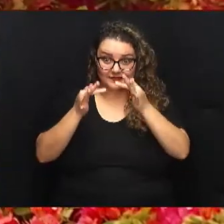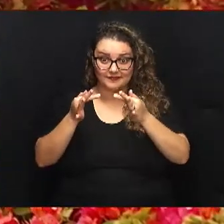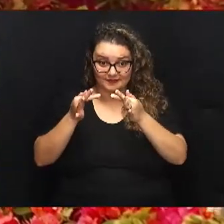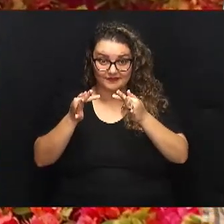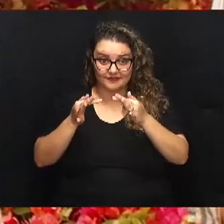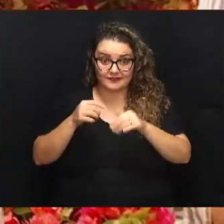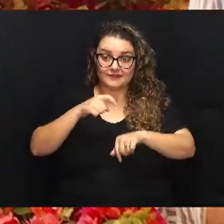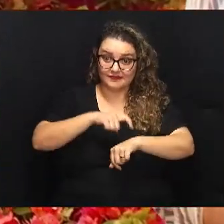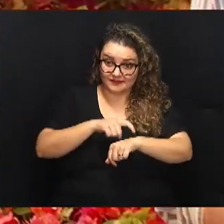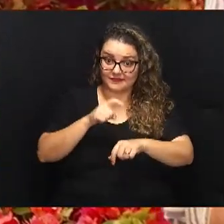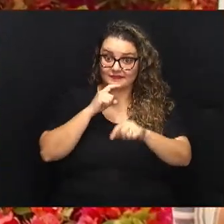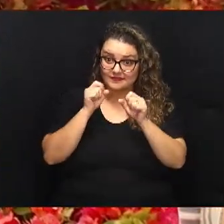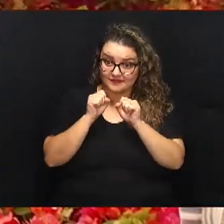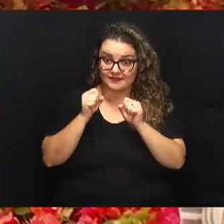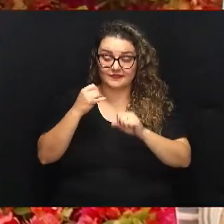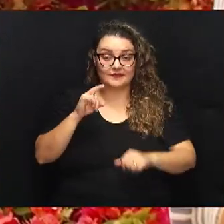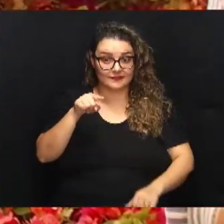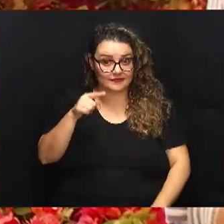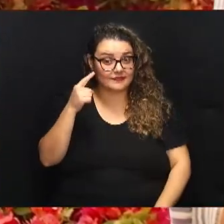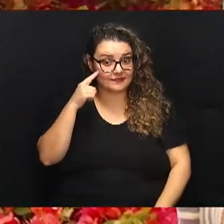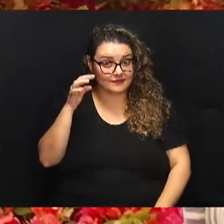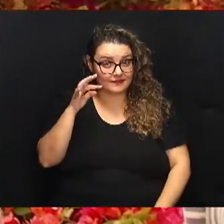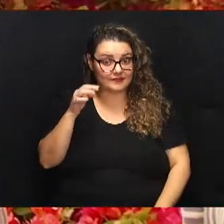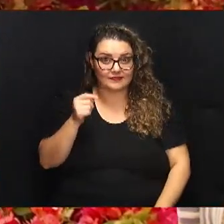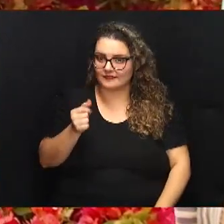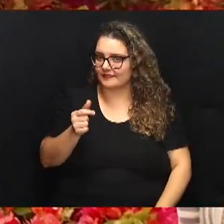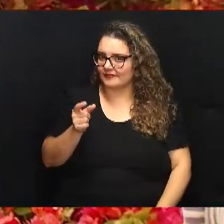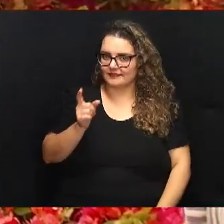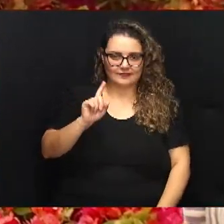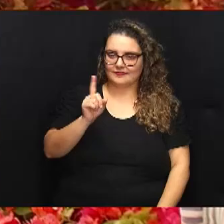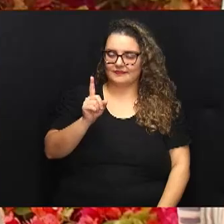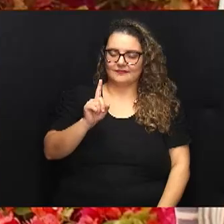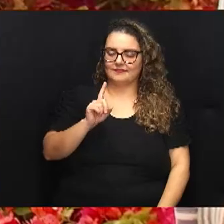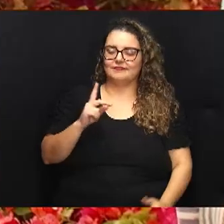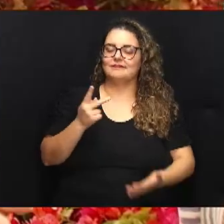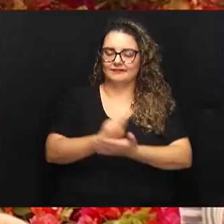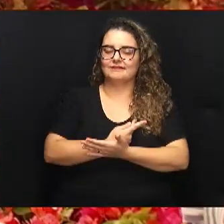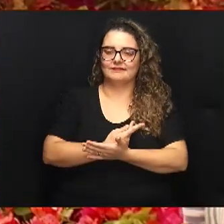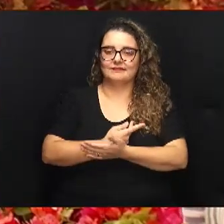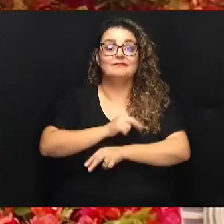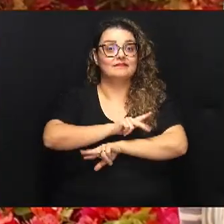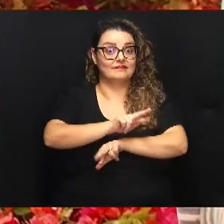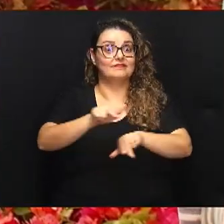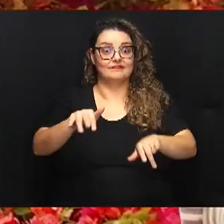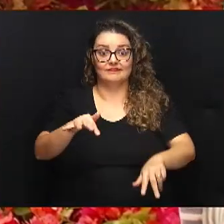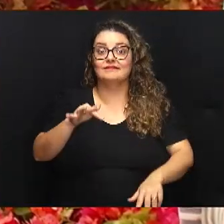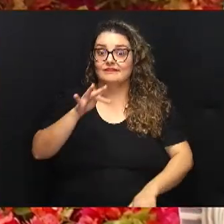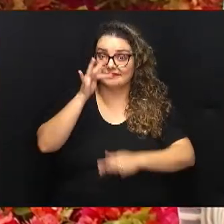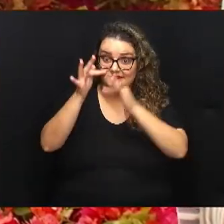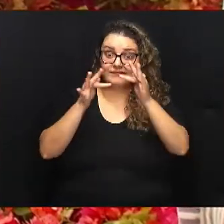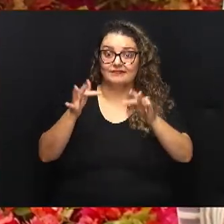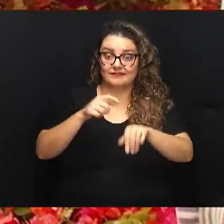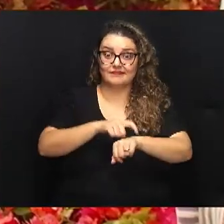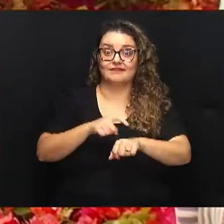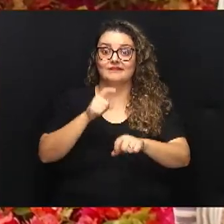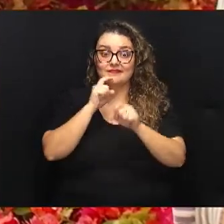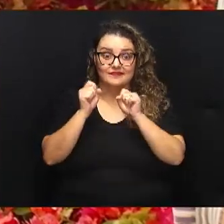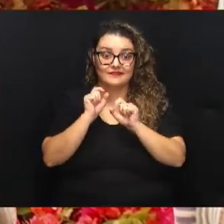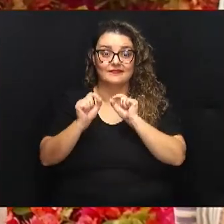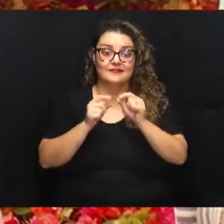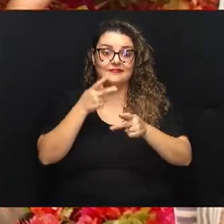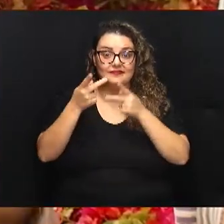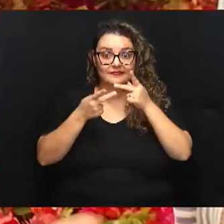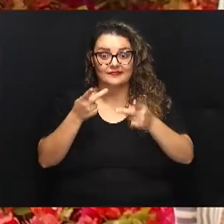florescem no inverno. Se você pensa que são poucas, está muito enganado. Muitas flores florescem no inverno. Quem vai falar pra